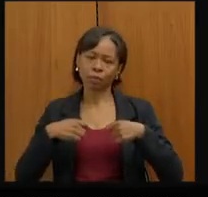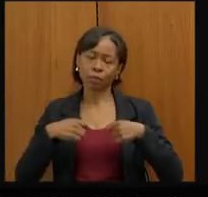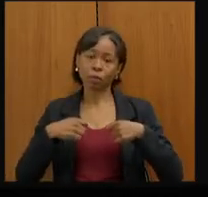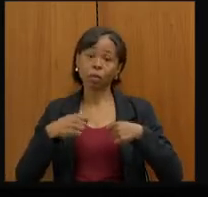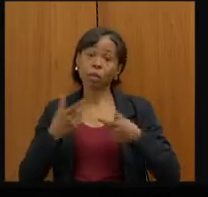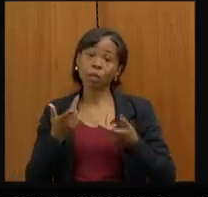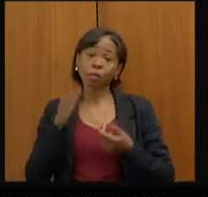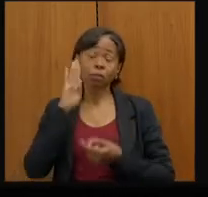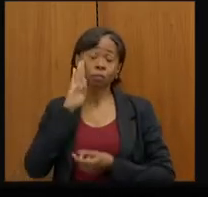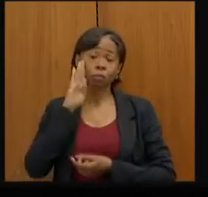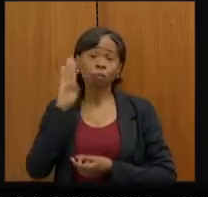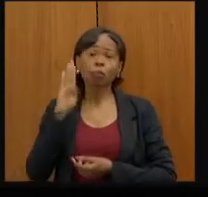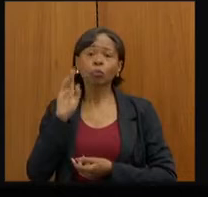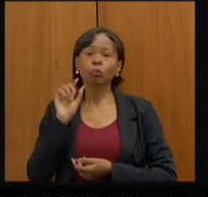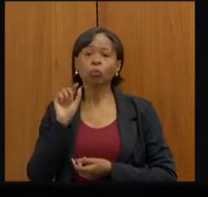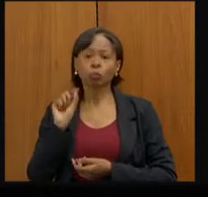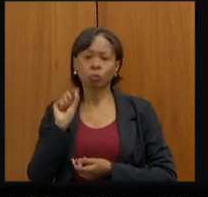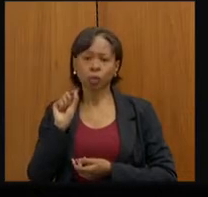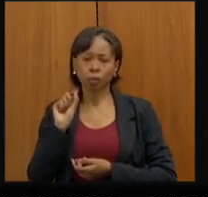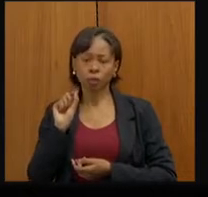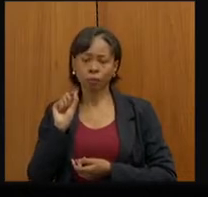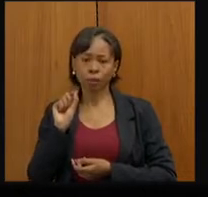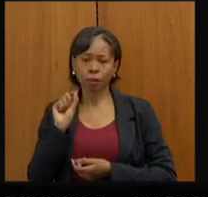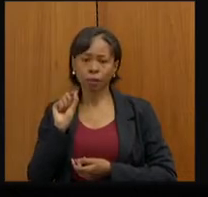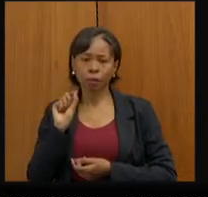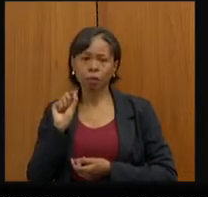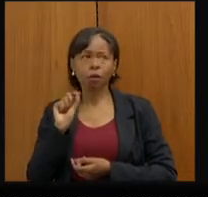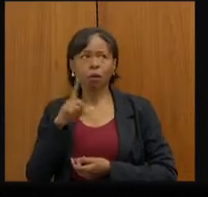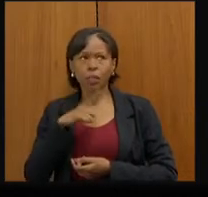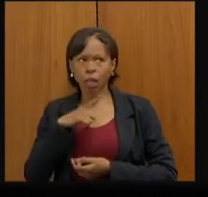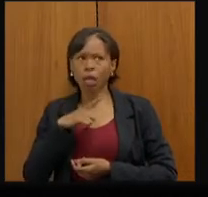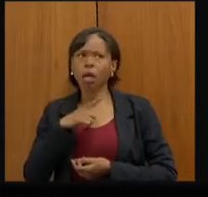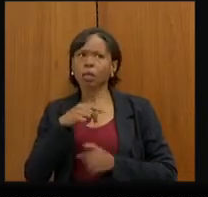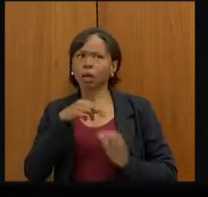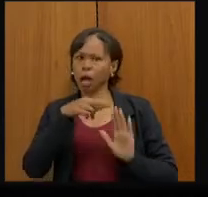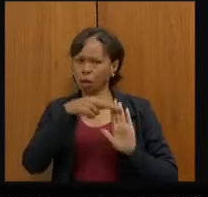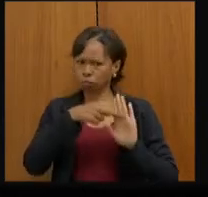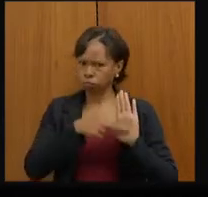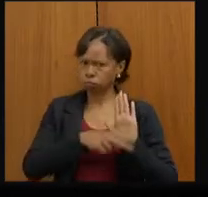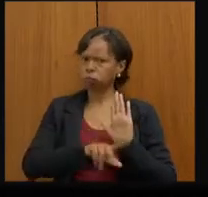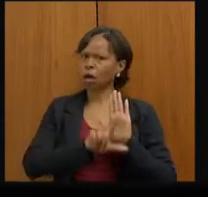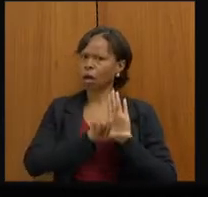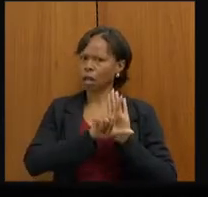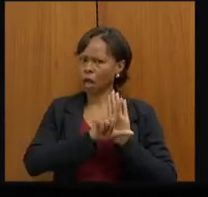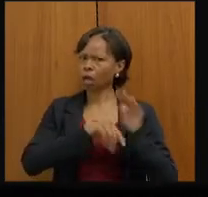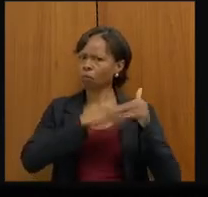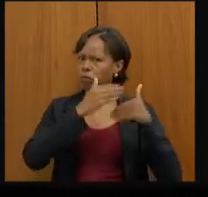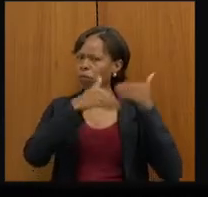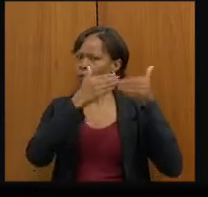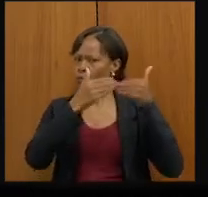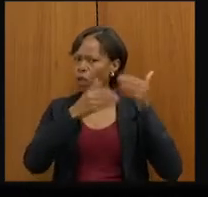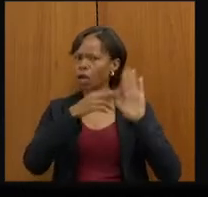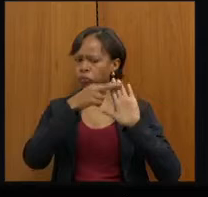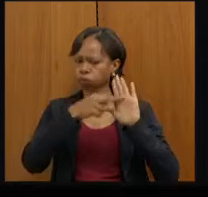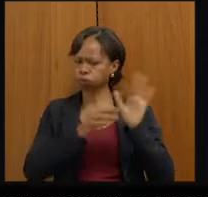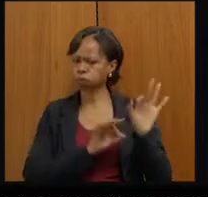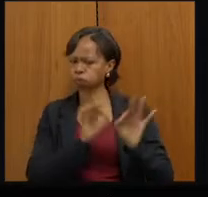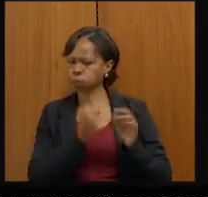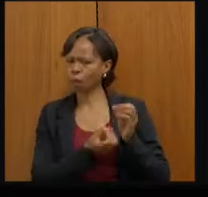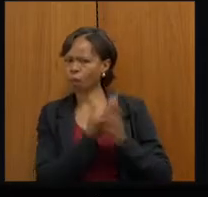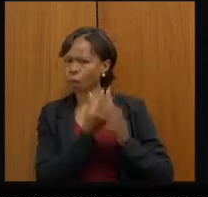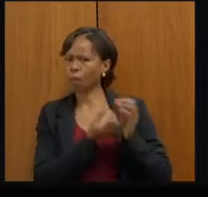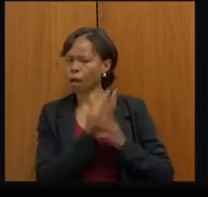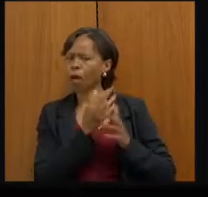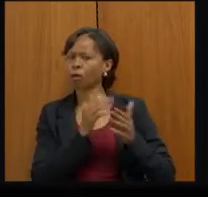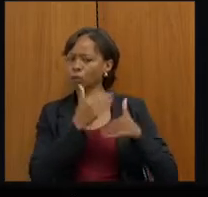destaco não só a produção normativa não é nós avançamos muito Deputado André de